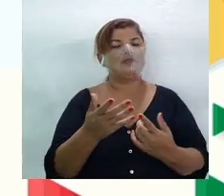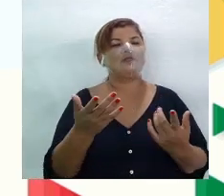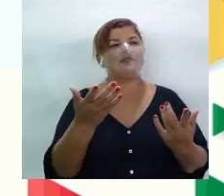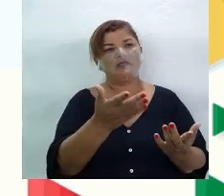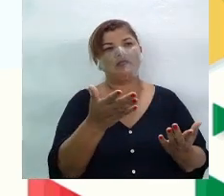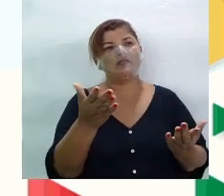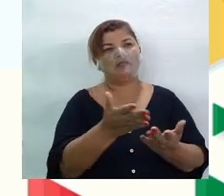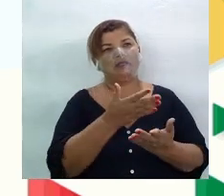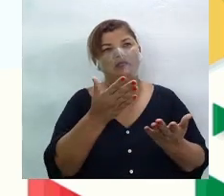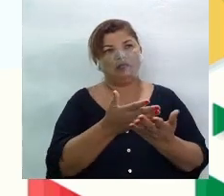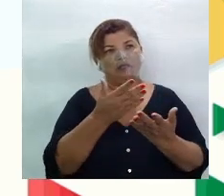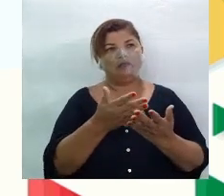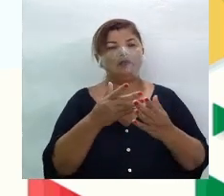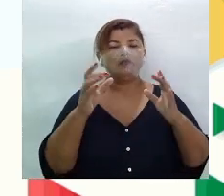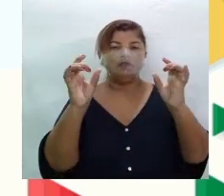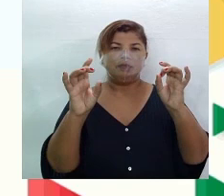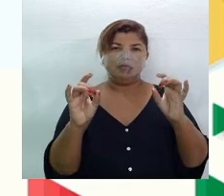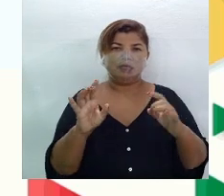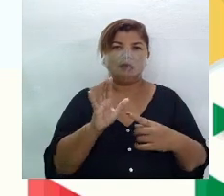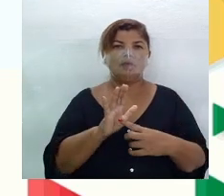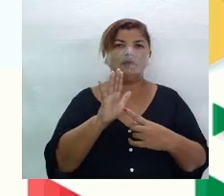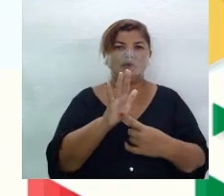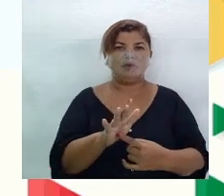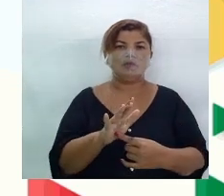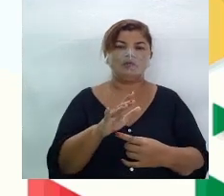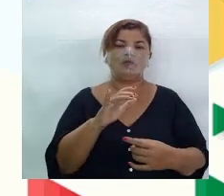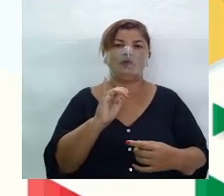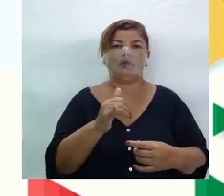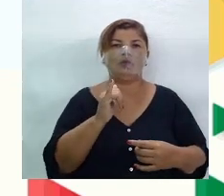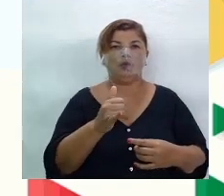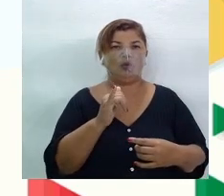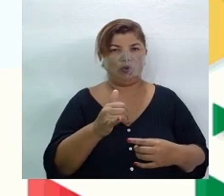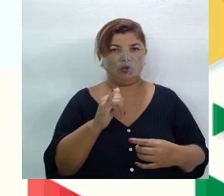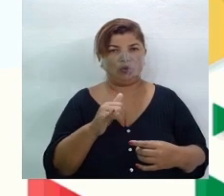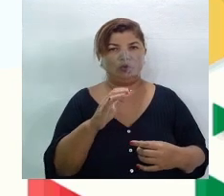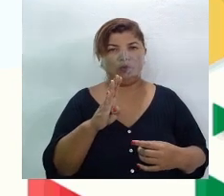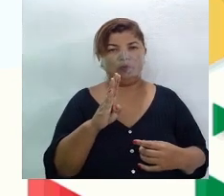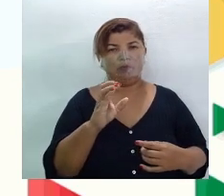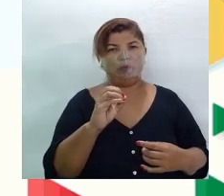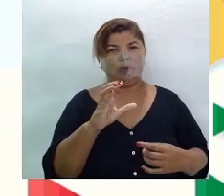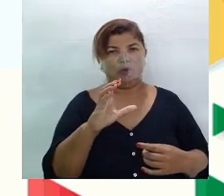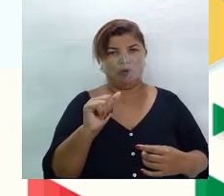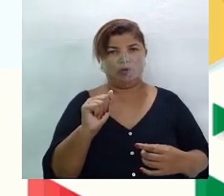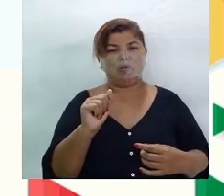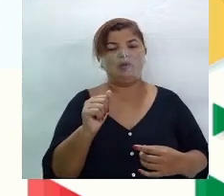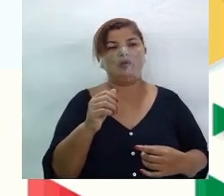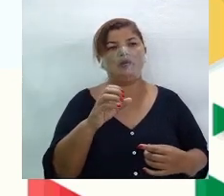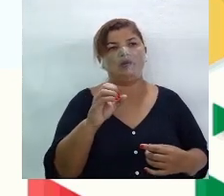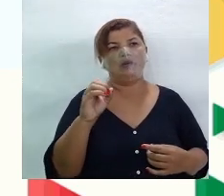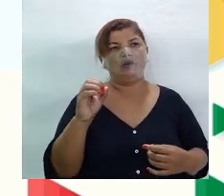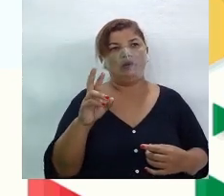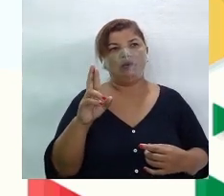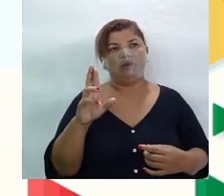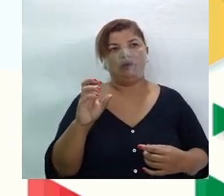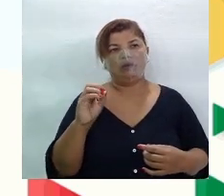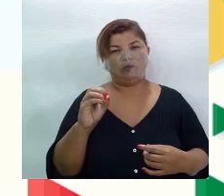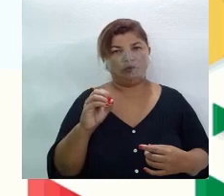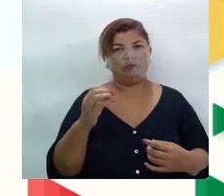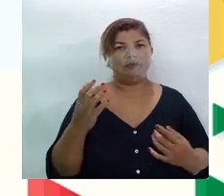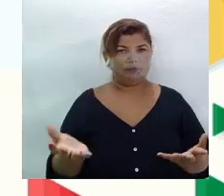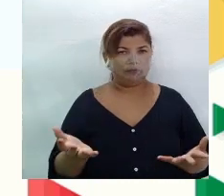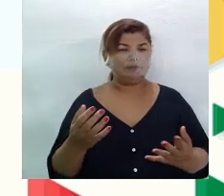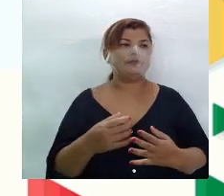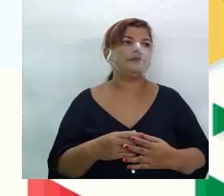agora adentrar em especial na questão do conto o Boca de Ouro, não é Boca isso? de Ouro, exatamente. Vamos conhecer aqui. Então, mais um ponto